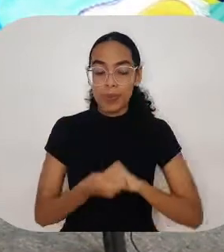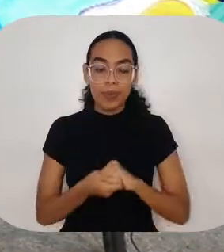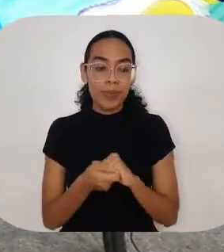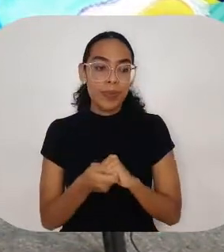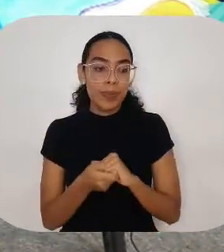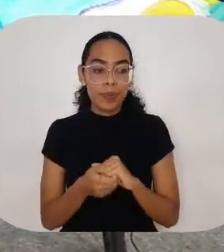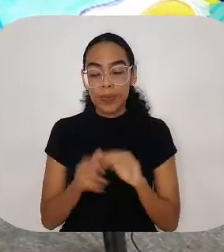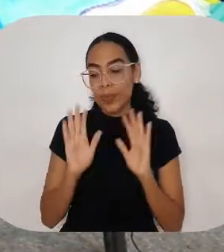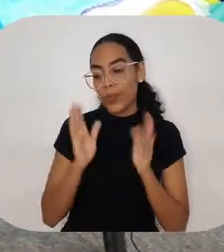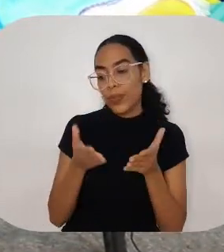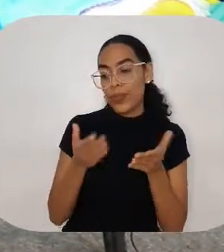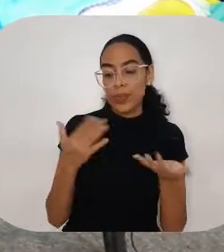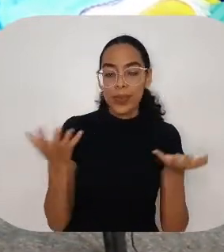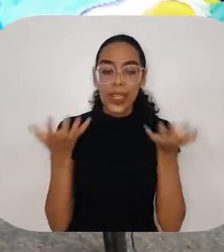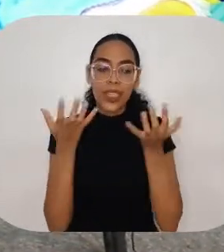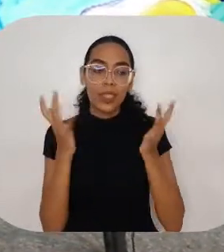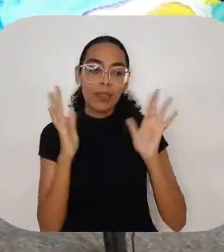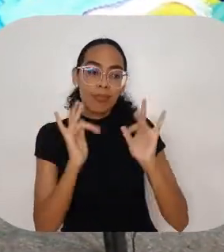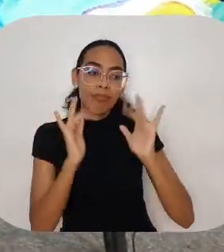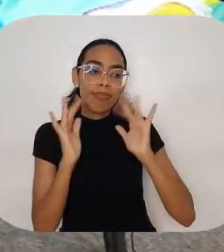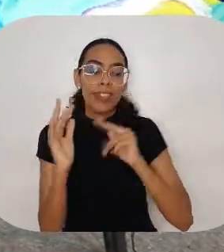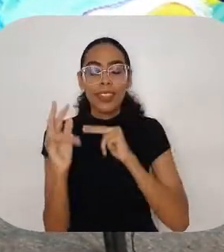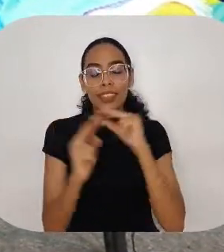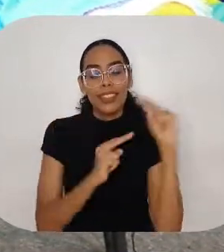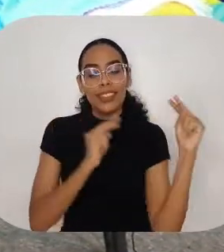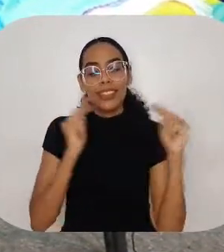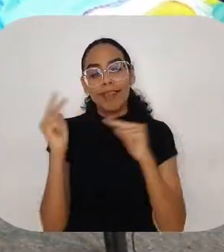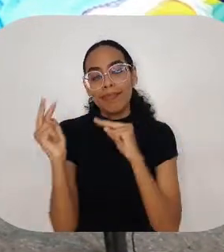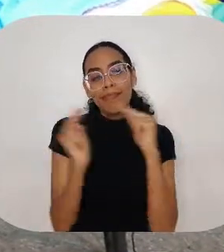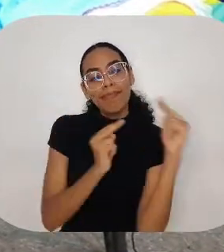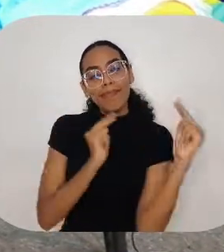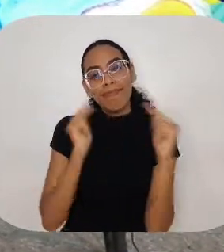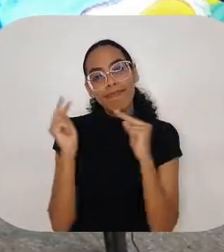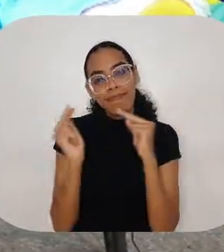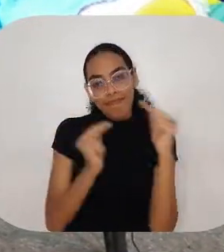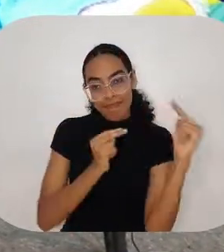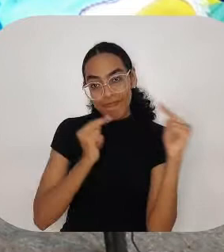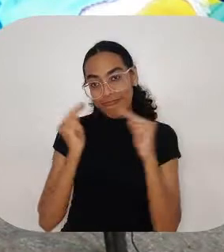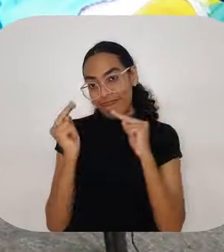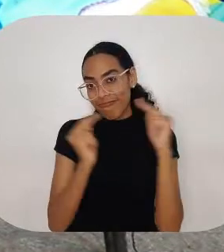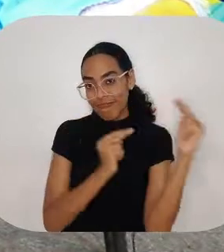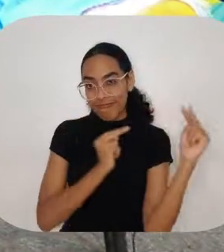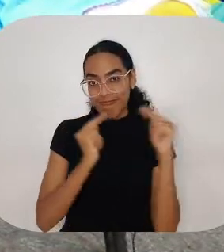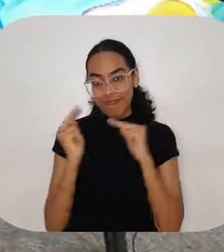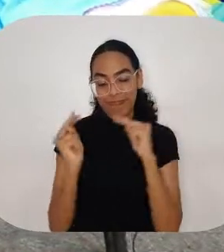em namorar. Ela só quer, só pensa em namorar. Mas ela só